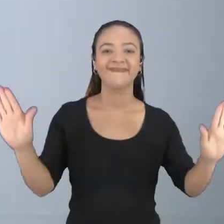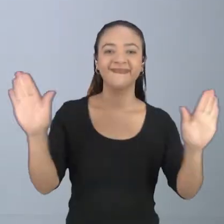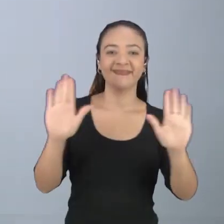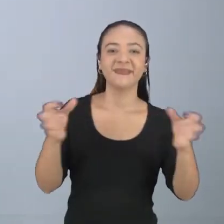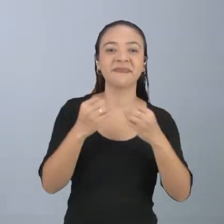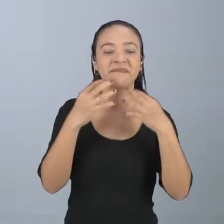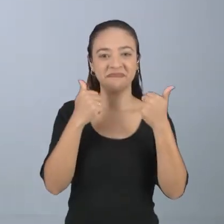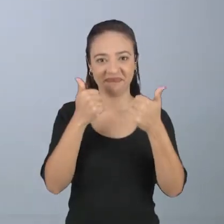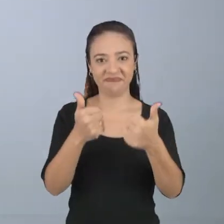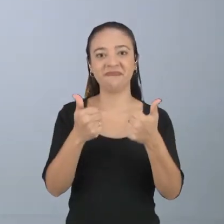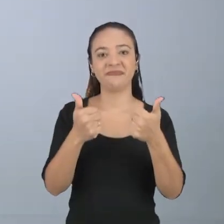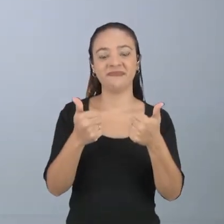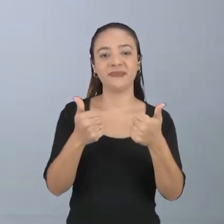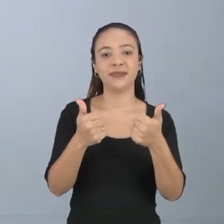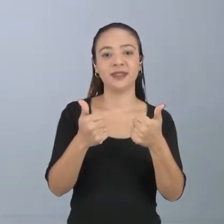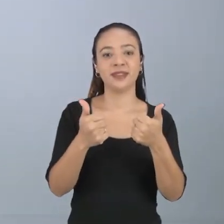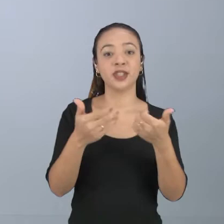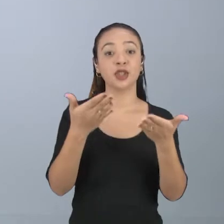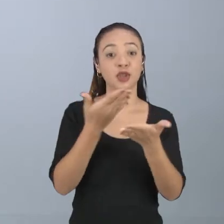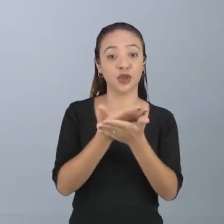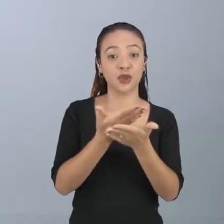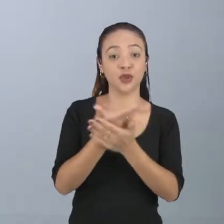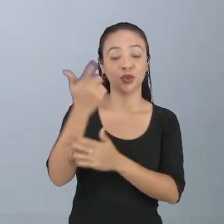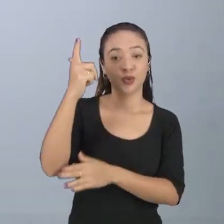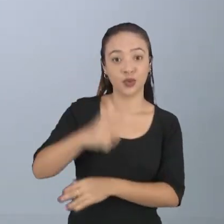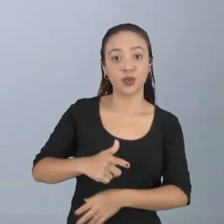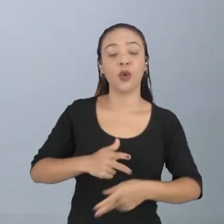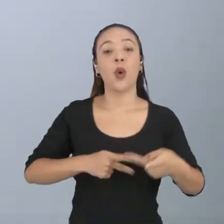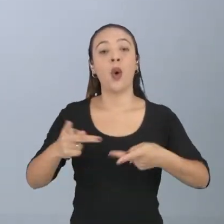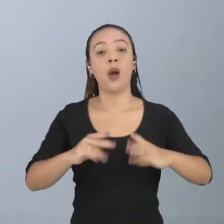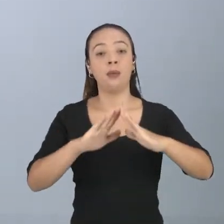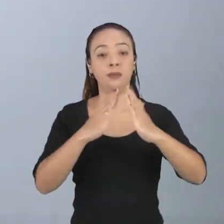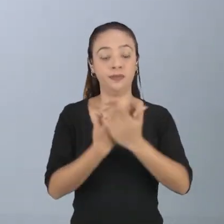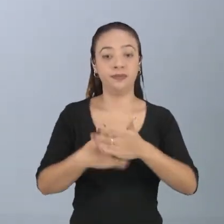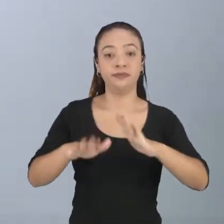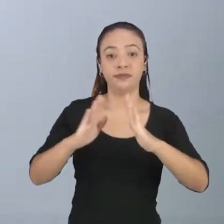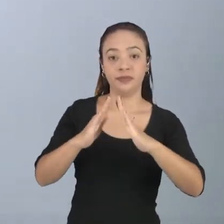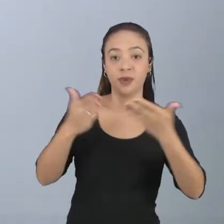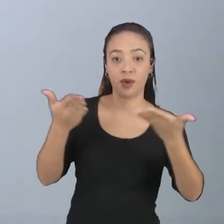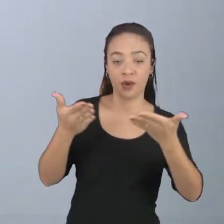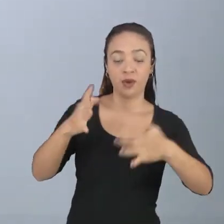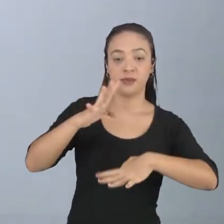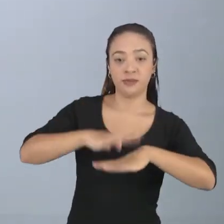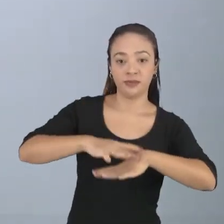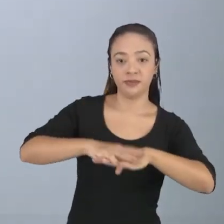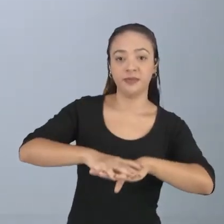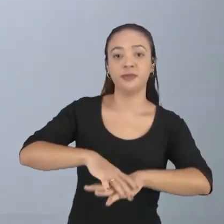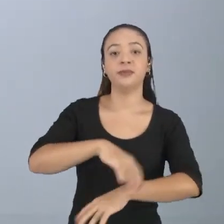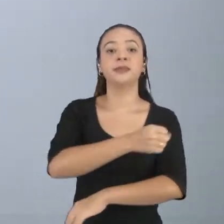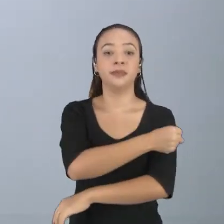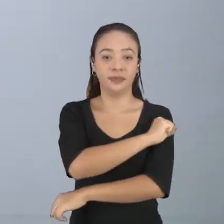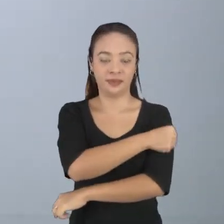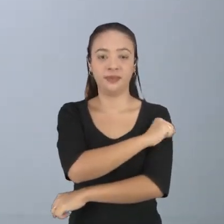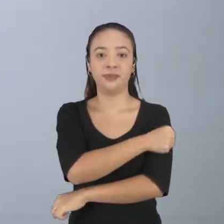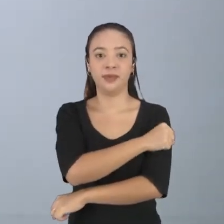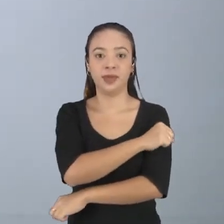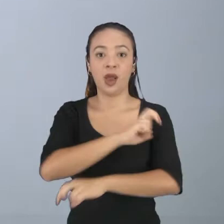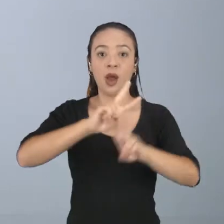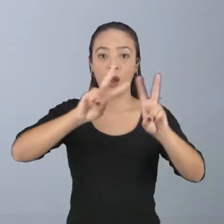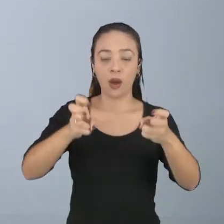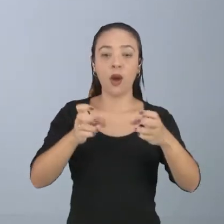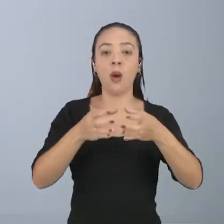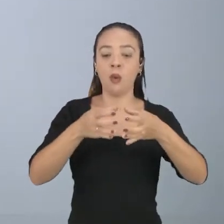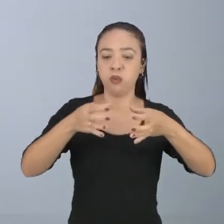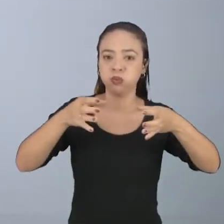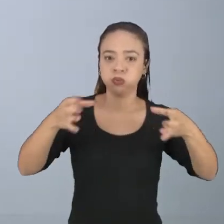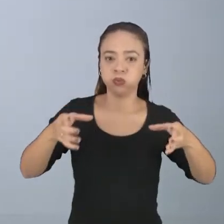Olá, tudo bem com você? Vamos hoje para mais uma aula do projeto Escola em Casa. Hoje nossa aula de matemática para o 8º ano, conteúdo de